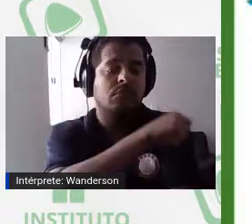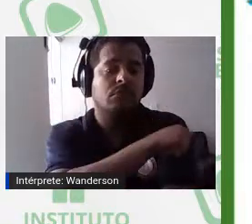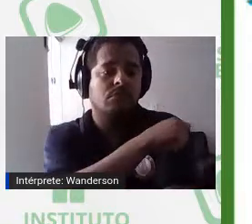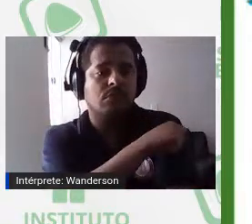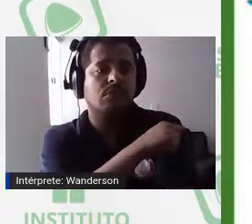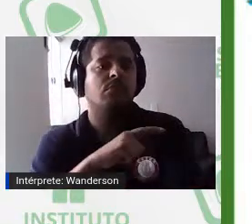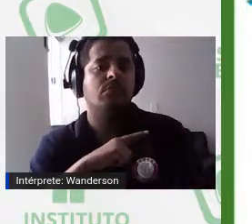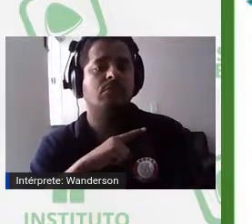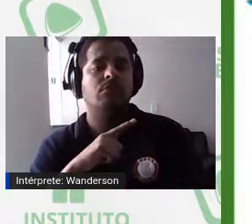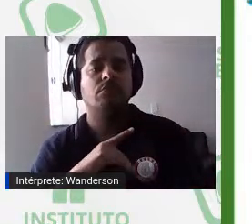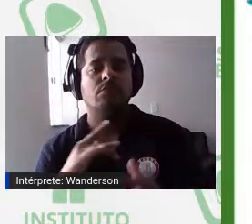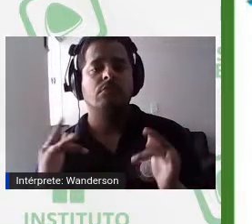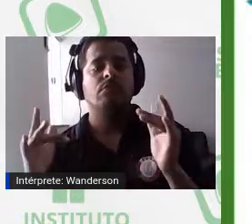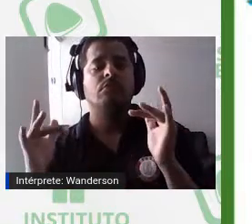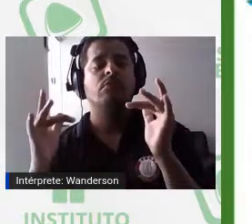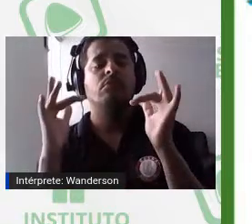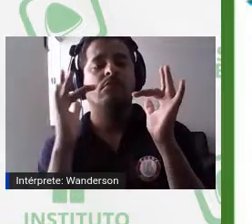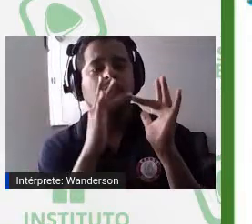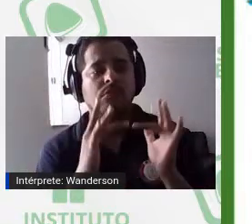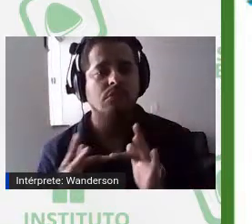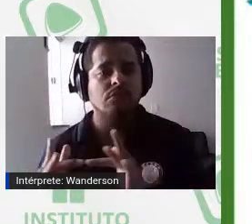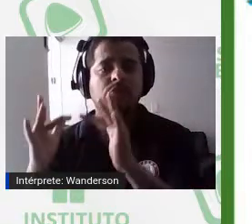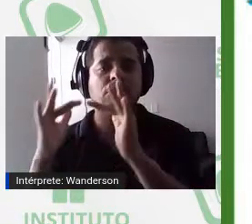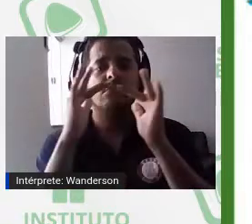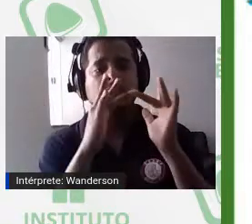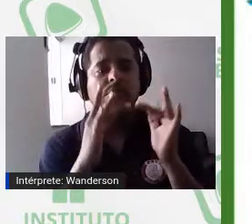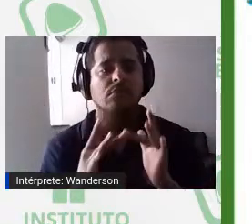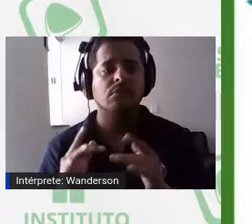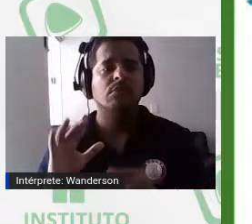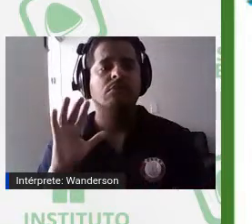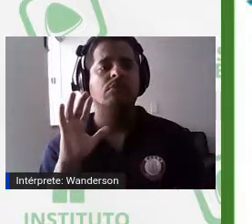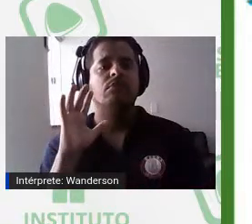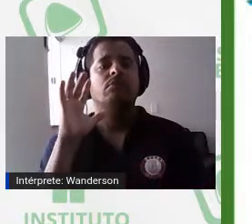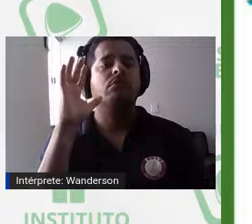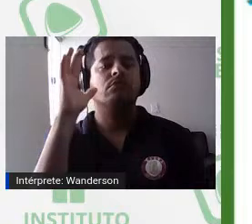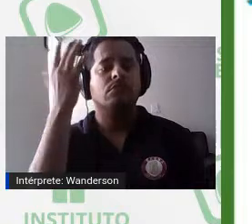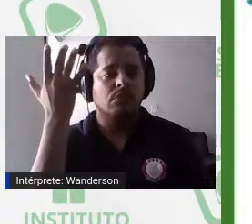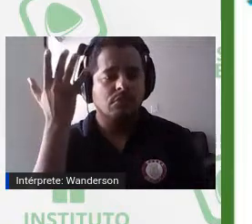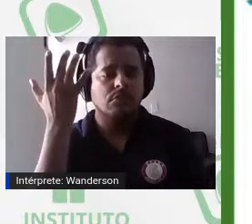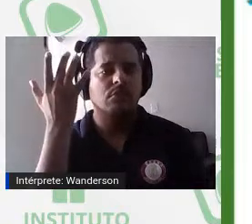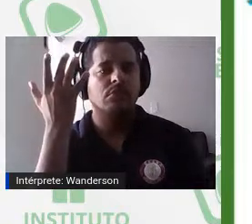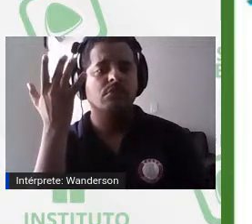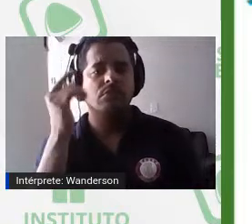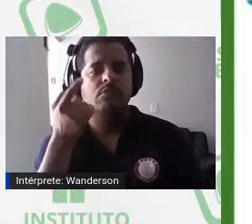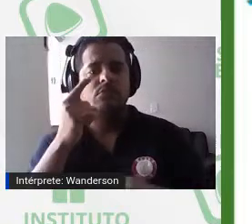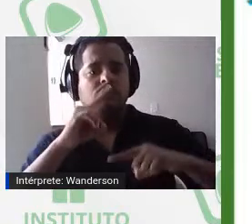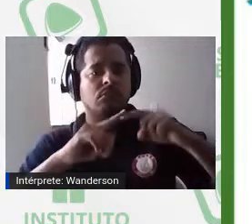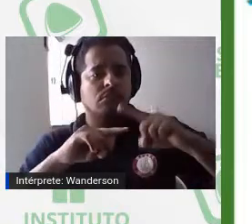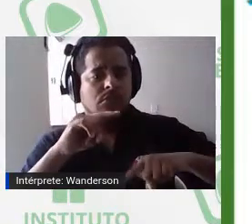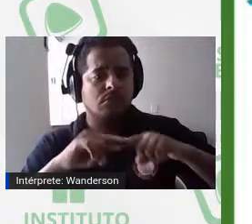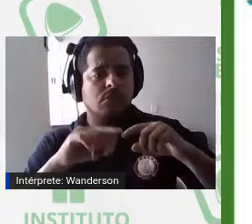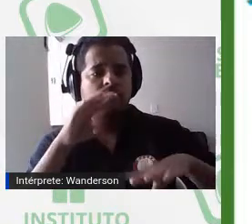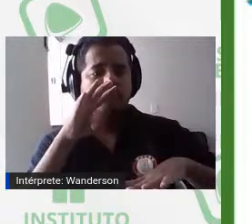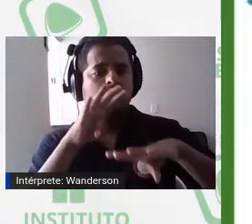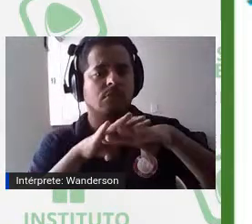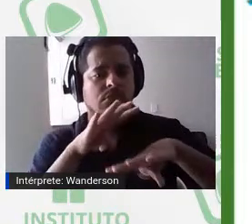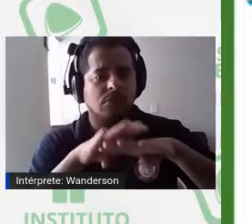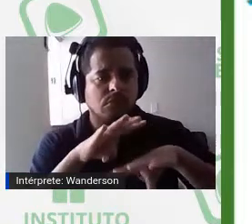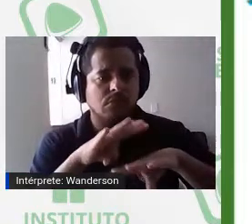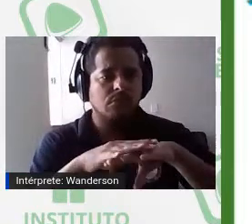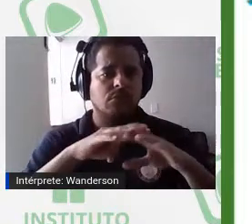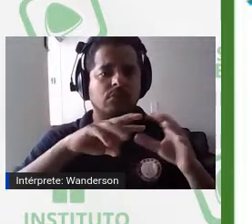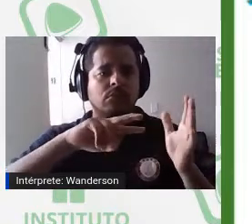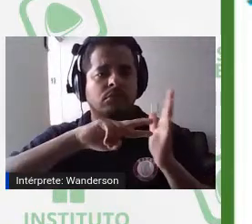interação, para que acontecesse a fixação do objeto matemático de forma significativa